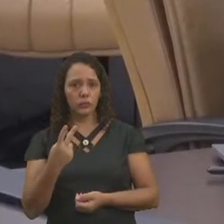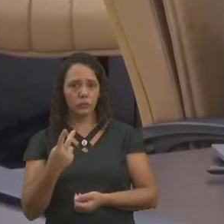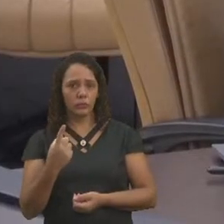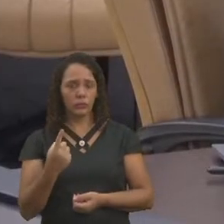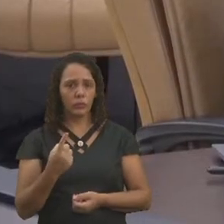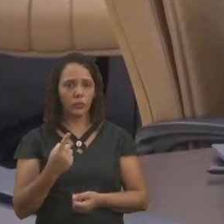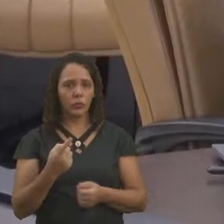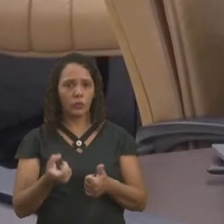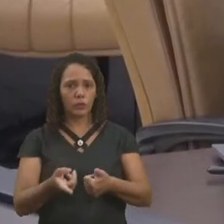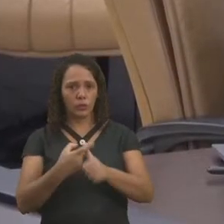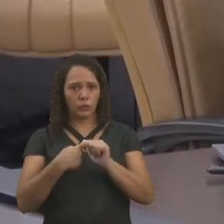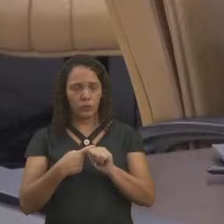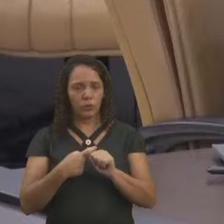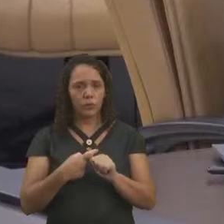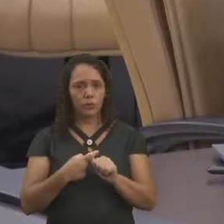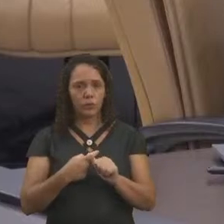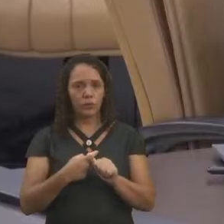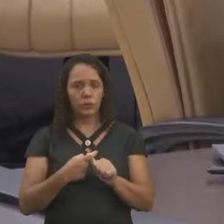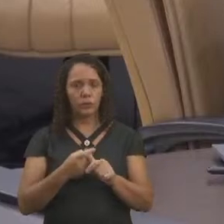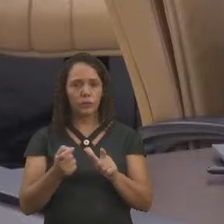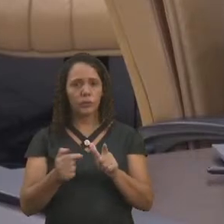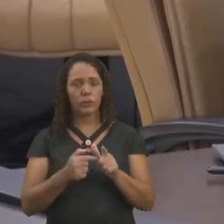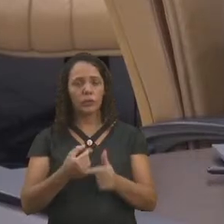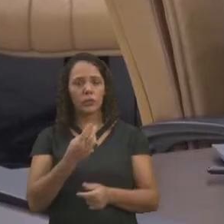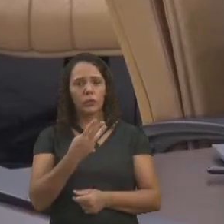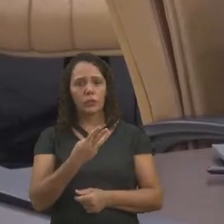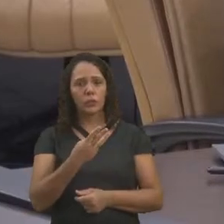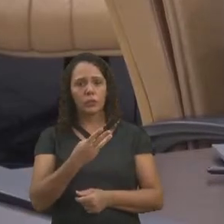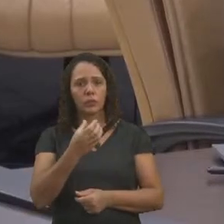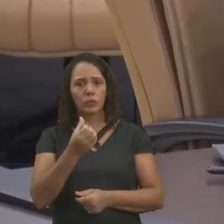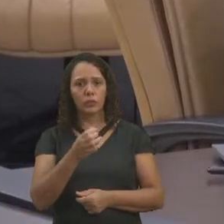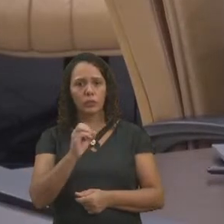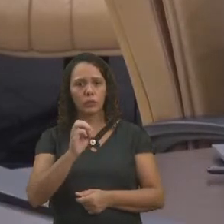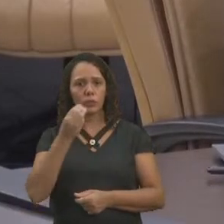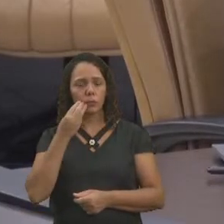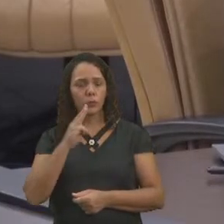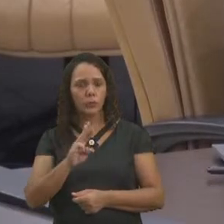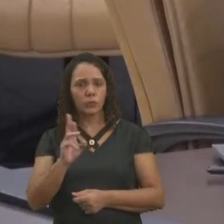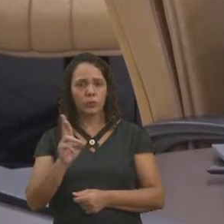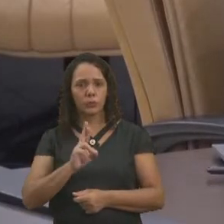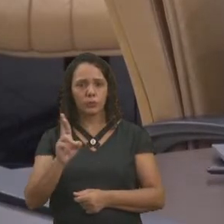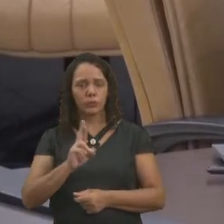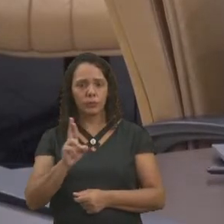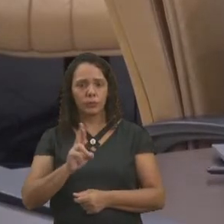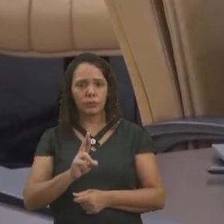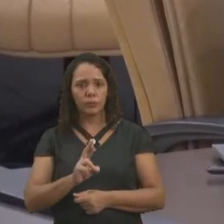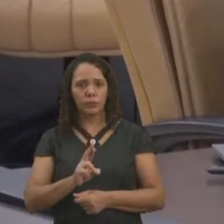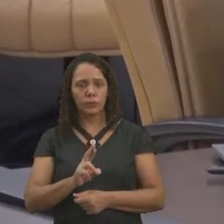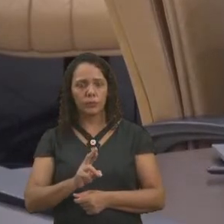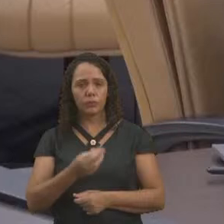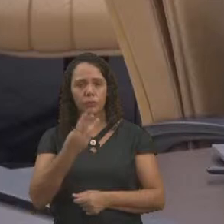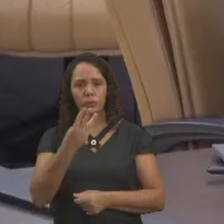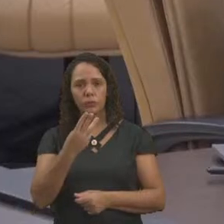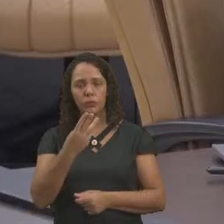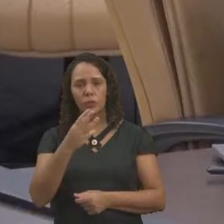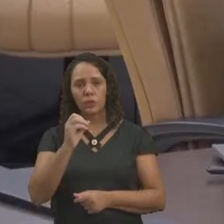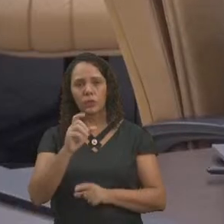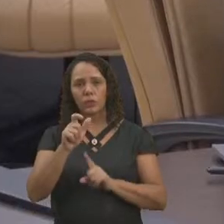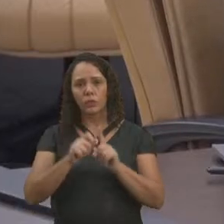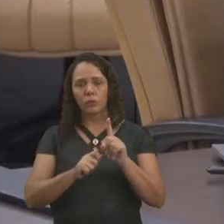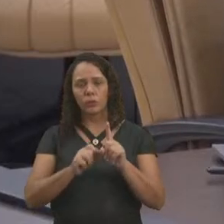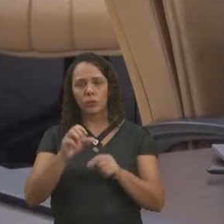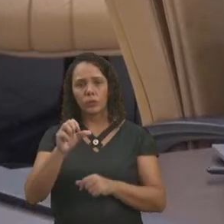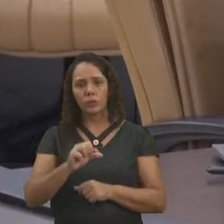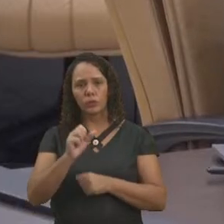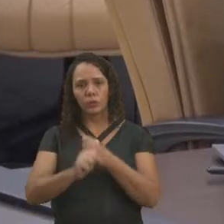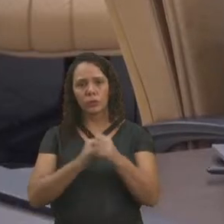dívida consolidada, que é esse indicador que você utilizou, ele estava em 360 milhões de reais. Em 30 de 9 de 2024, 3